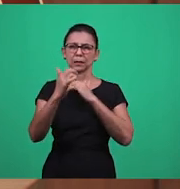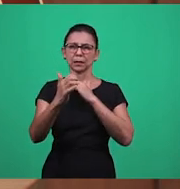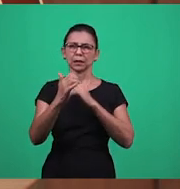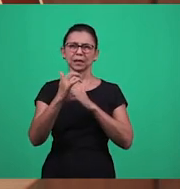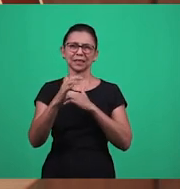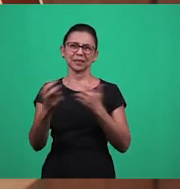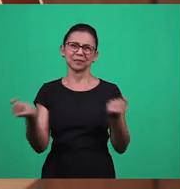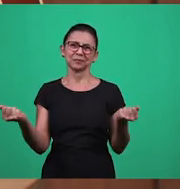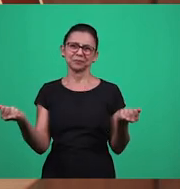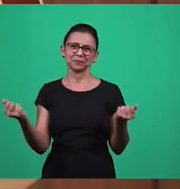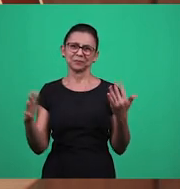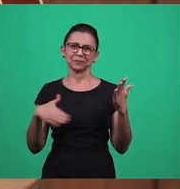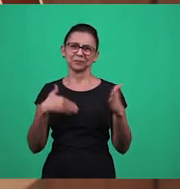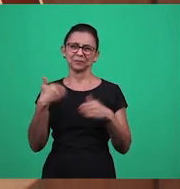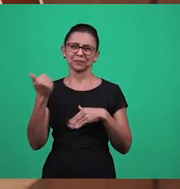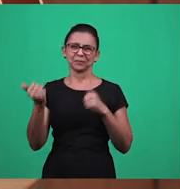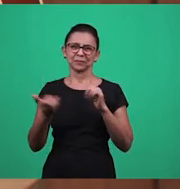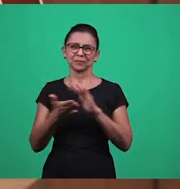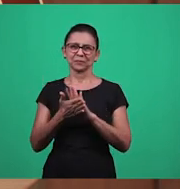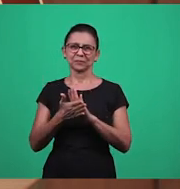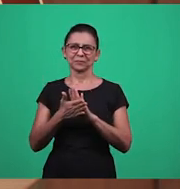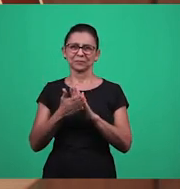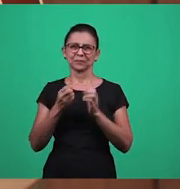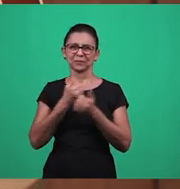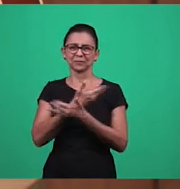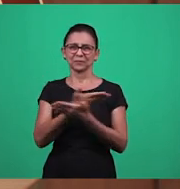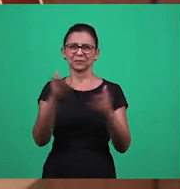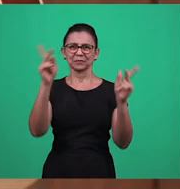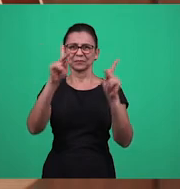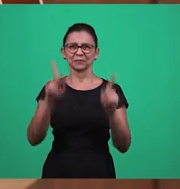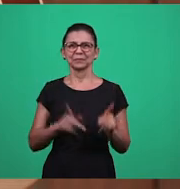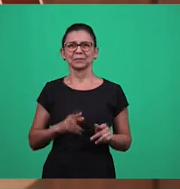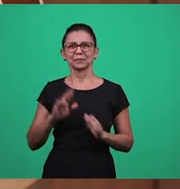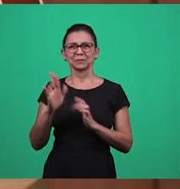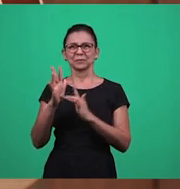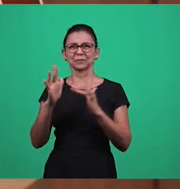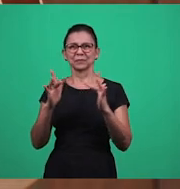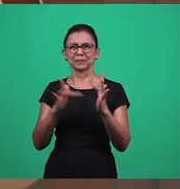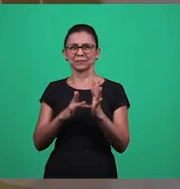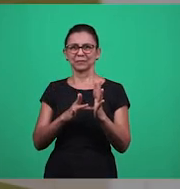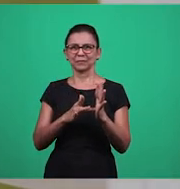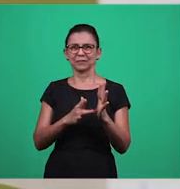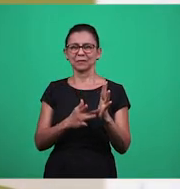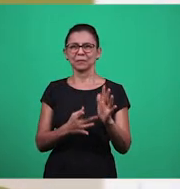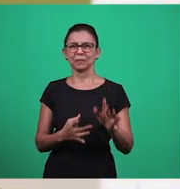louvar ao Senhor. Desejamos a todos a paz do Senhor Jesus.